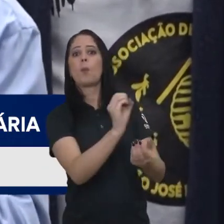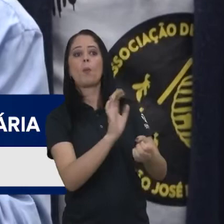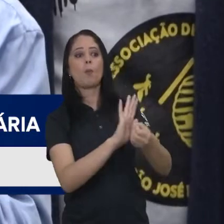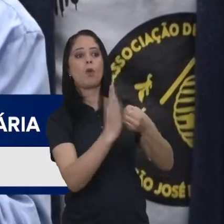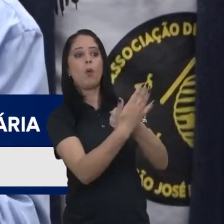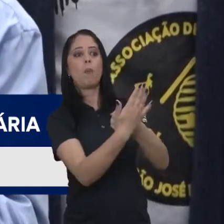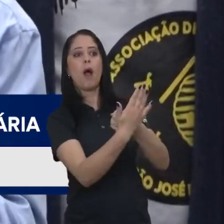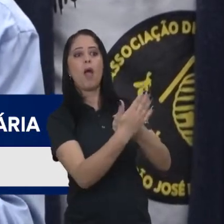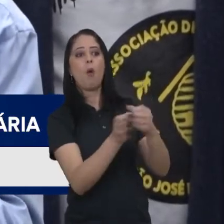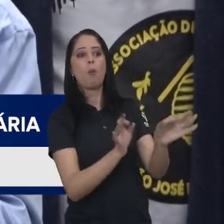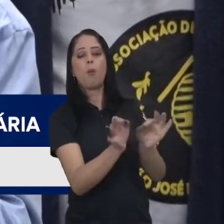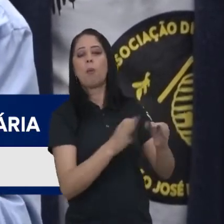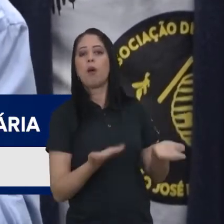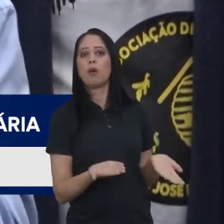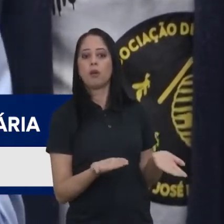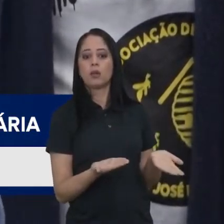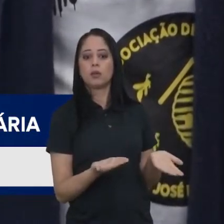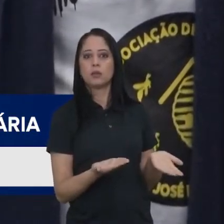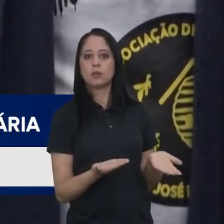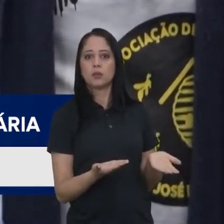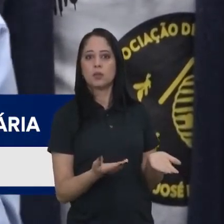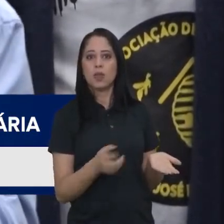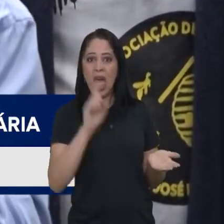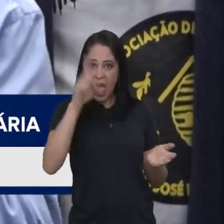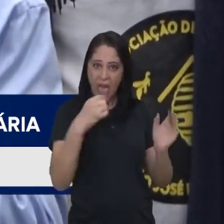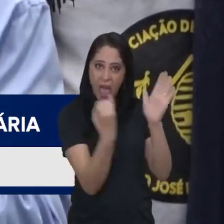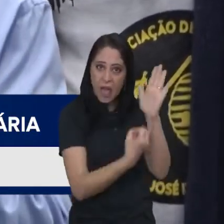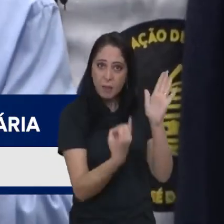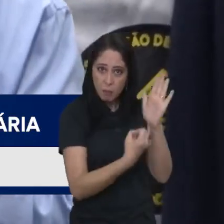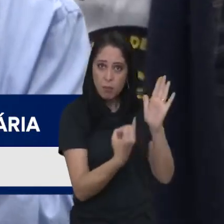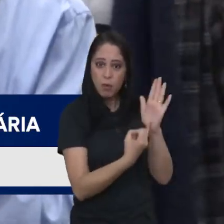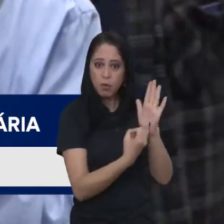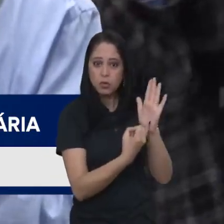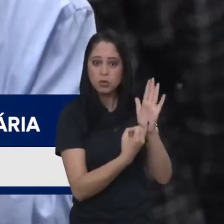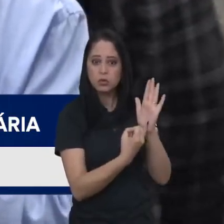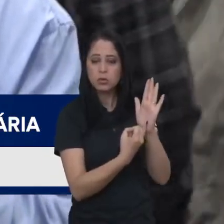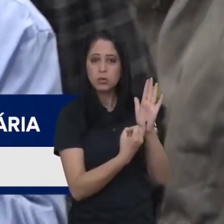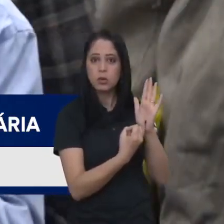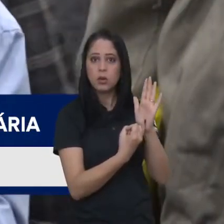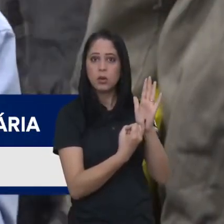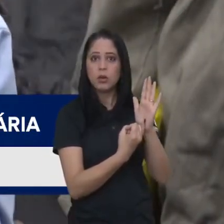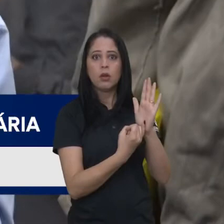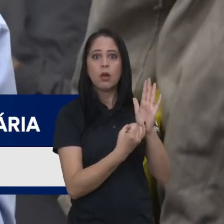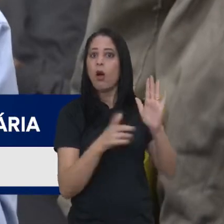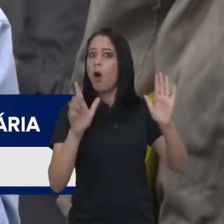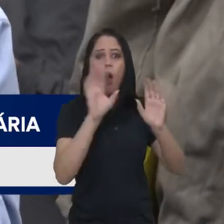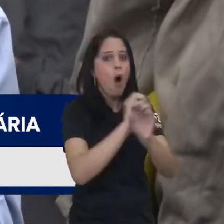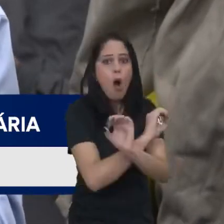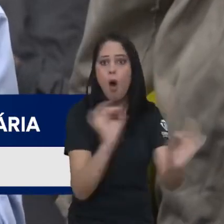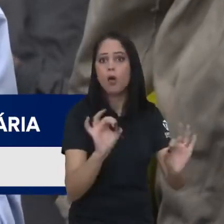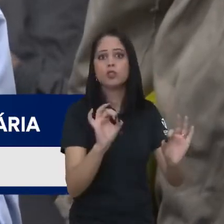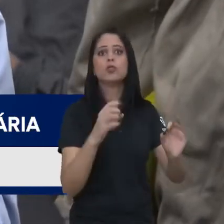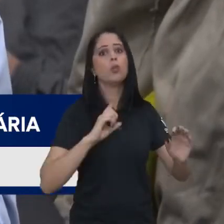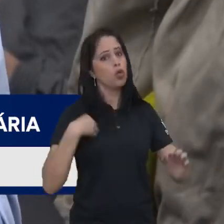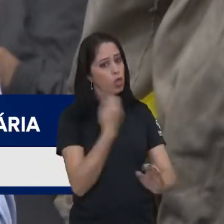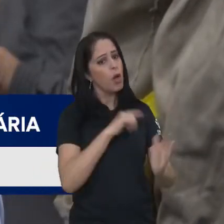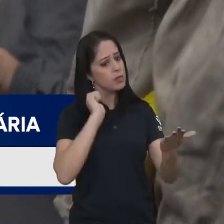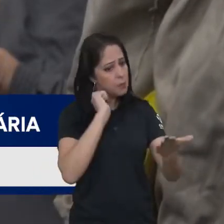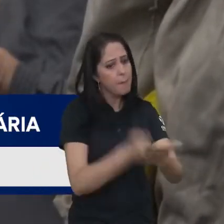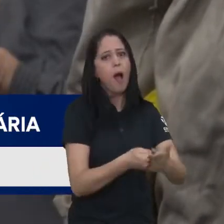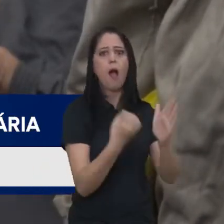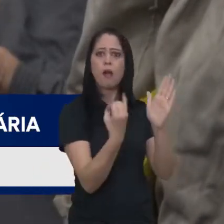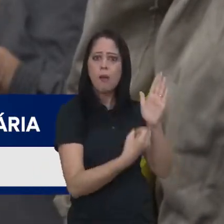esses loteamentos irregulares, gente? É questão de imposto? imposto vai gerar uma receita a mais para o município, certo?